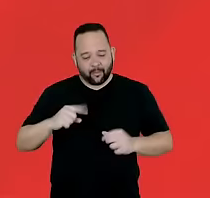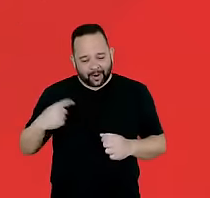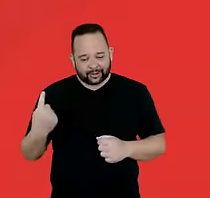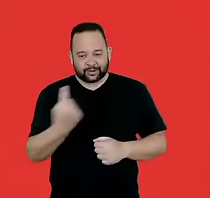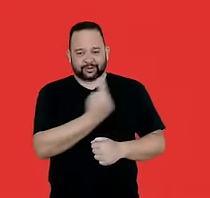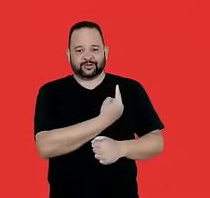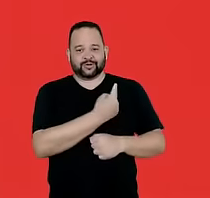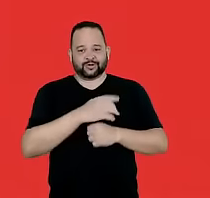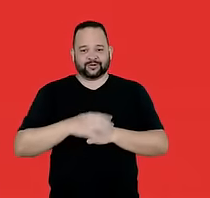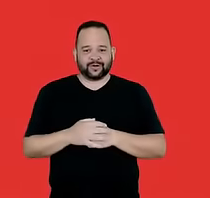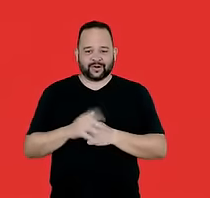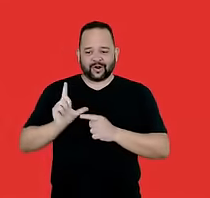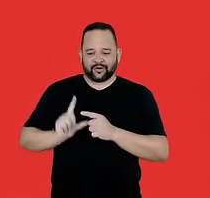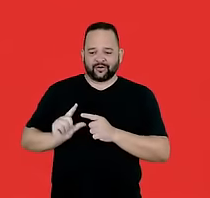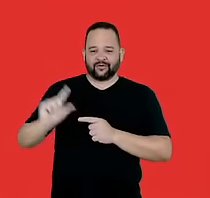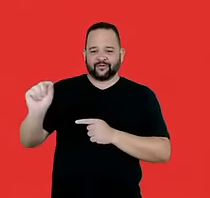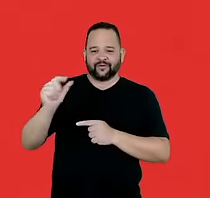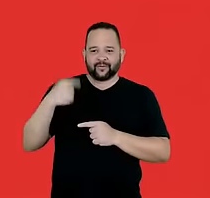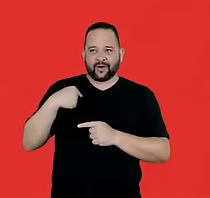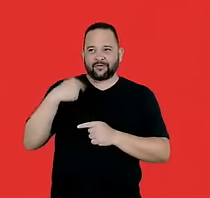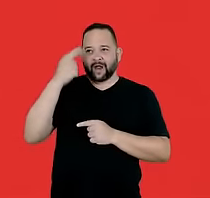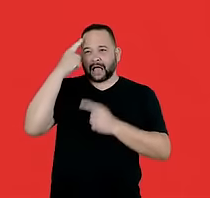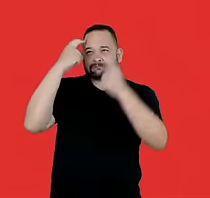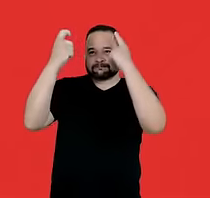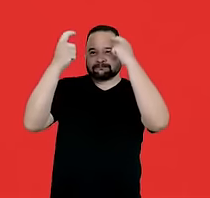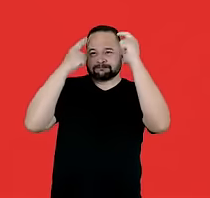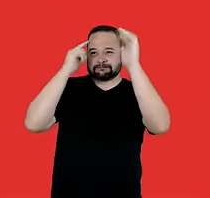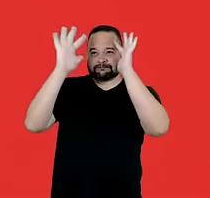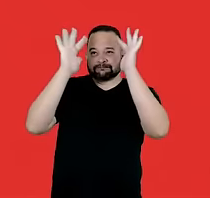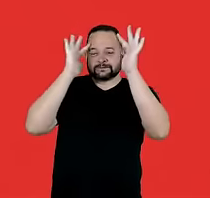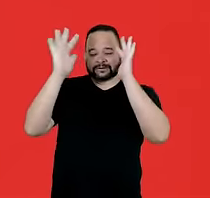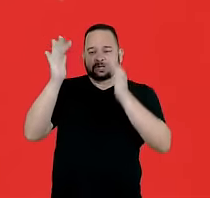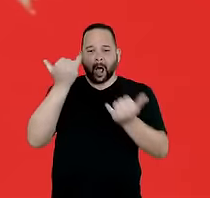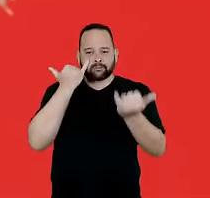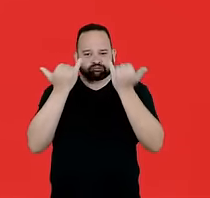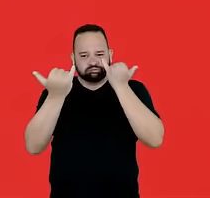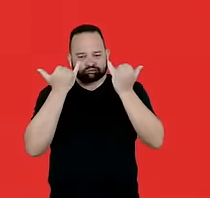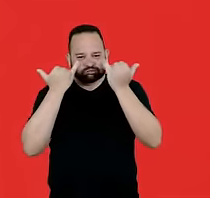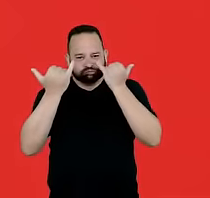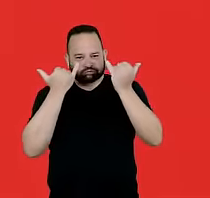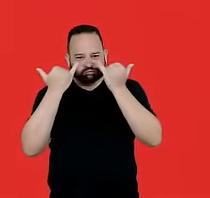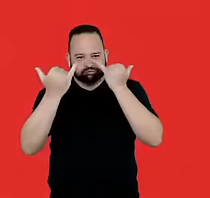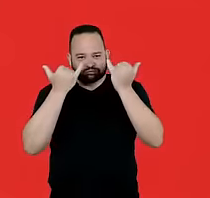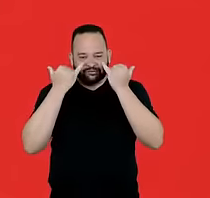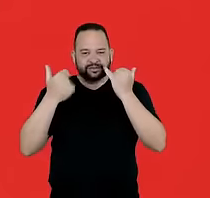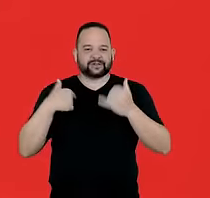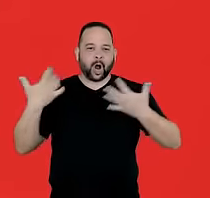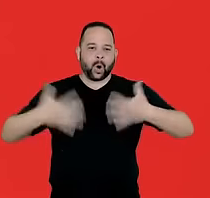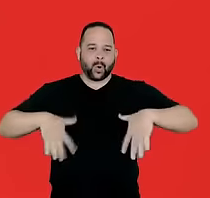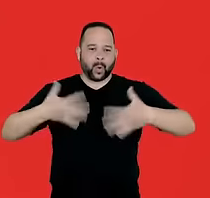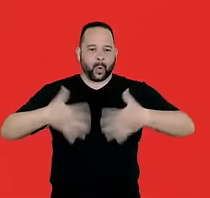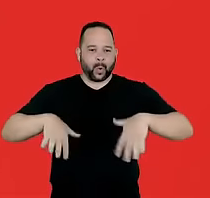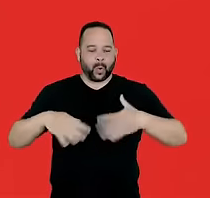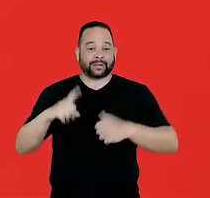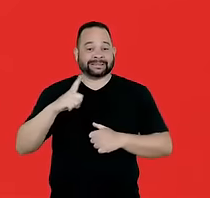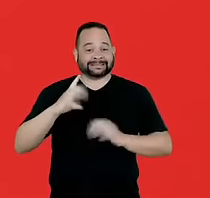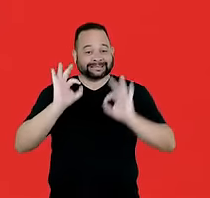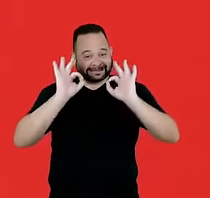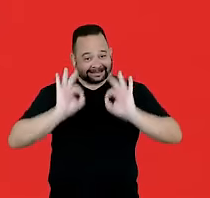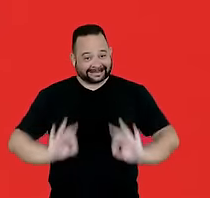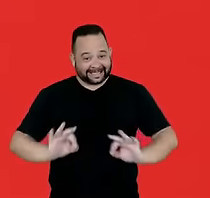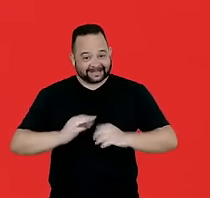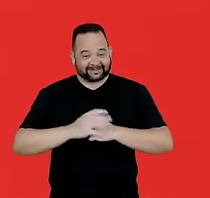com muitos insights muitas informações vai ser Bárbaro eu tenho certeza então